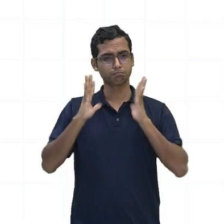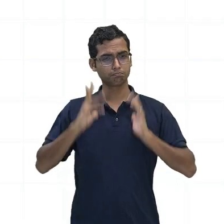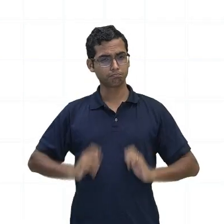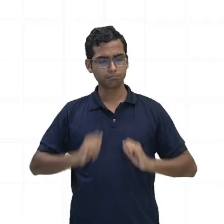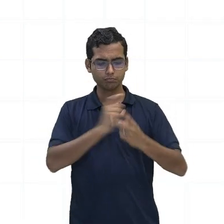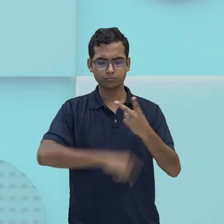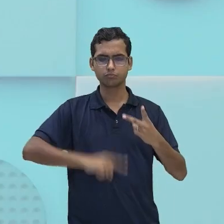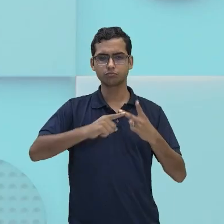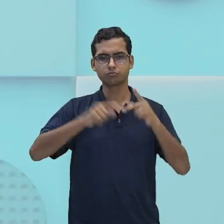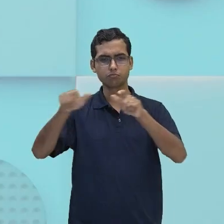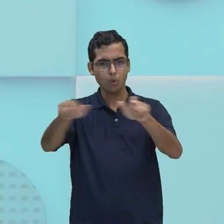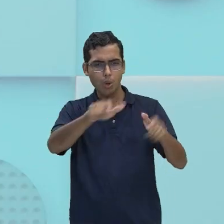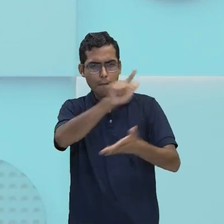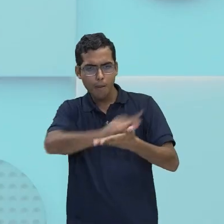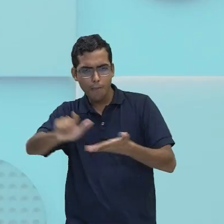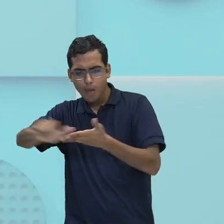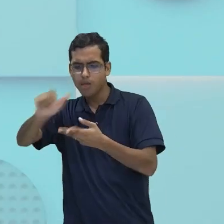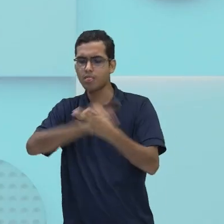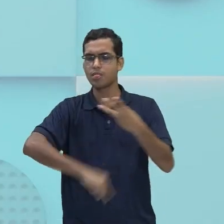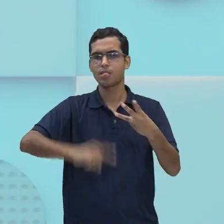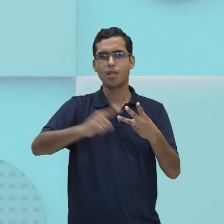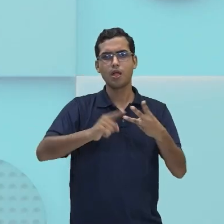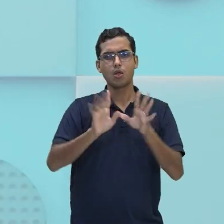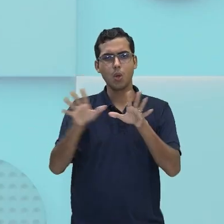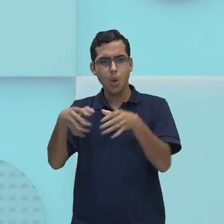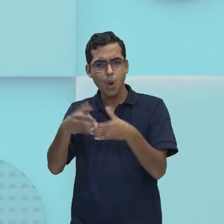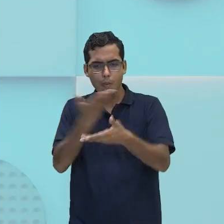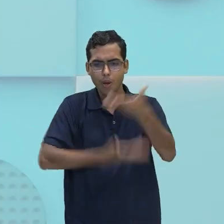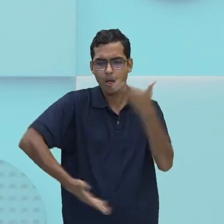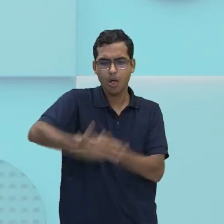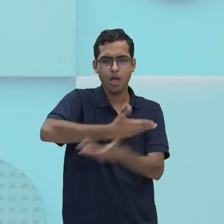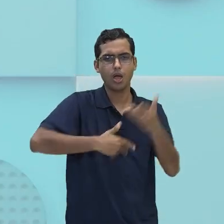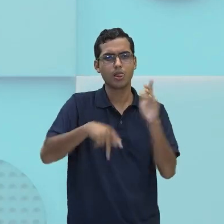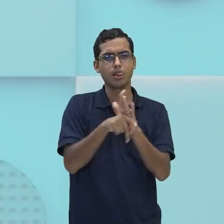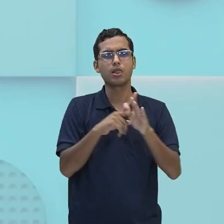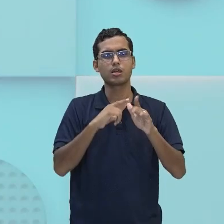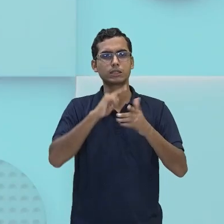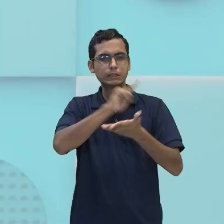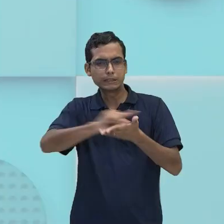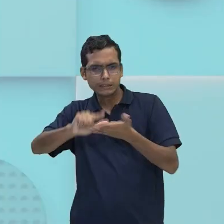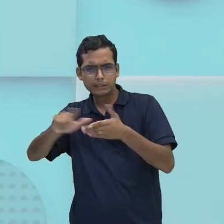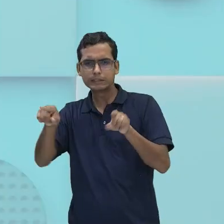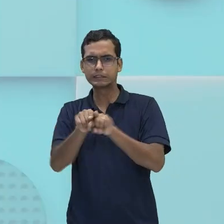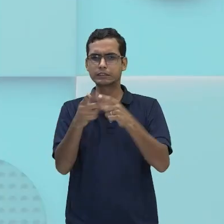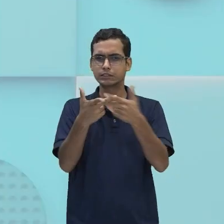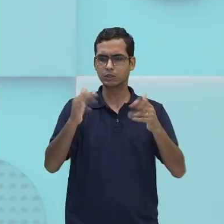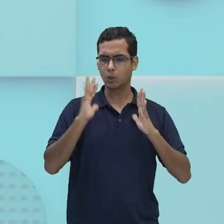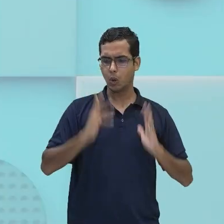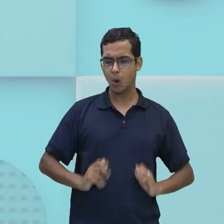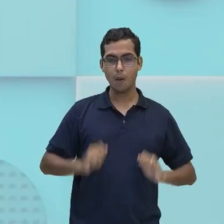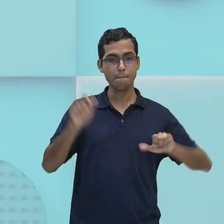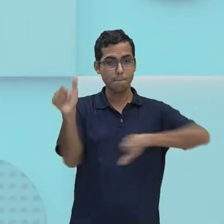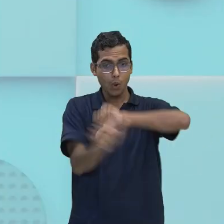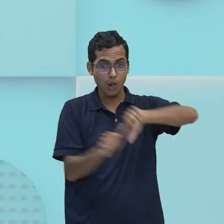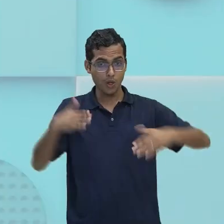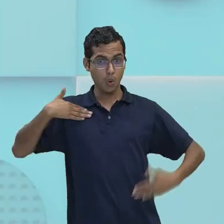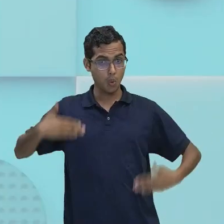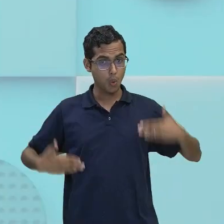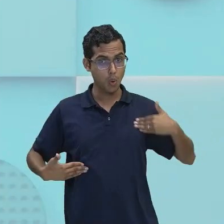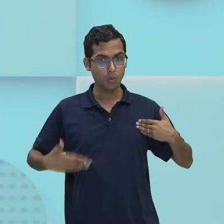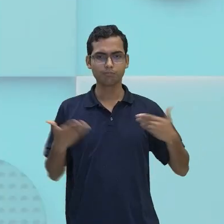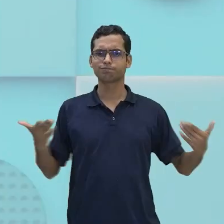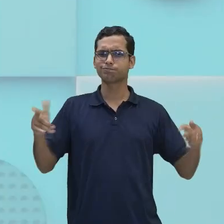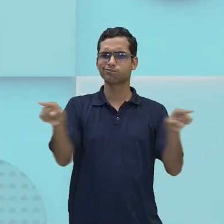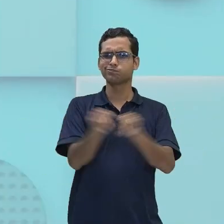higiene do ambiente, higiene coletivo. E justamente falando sobre essas transformações do nosso corpo, nós vamos falar sobre